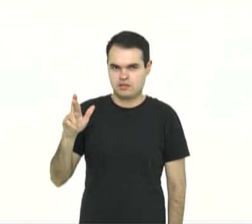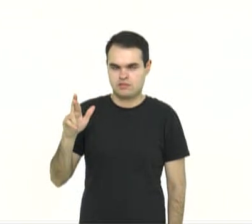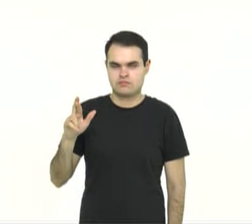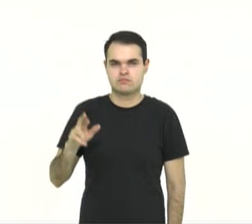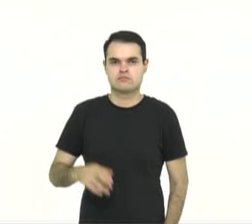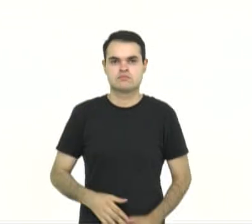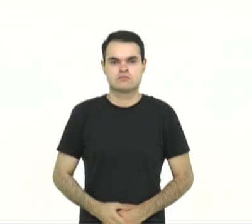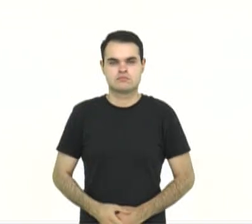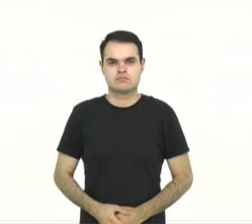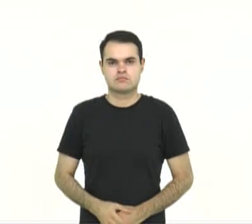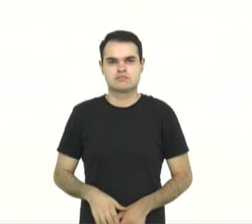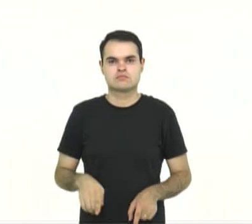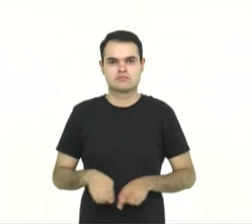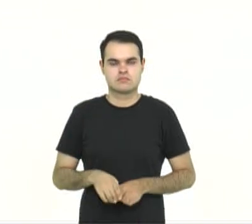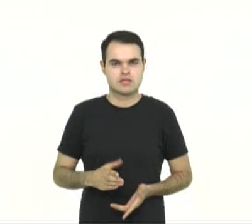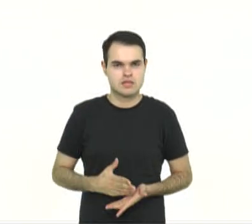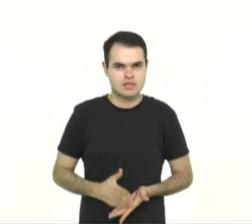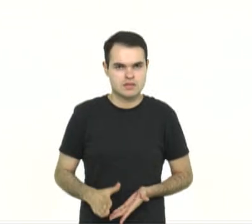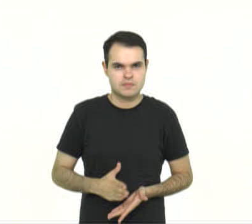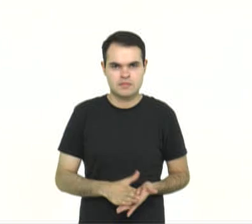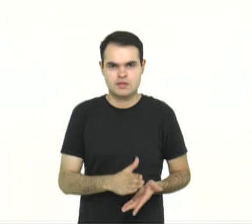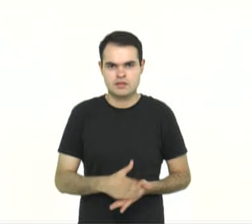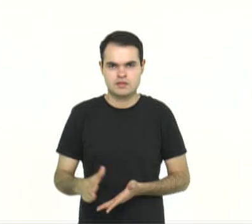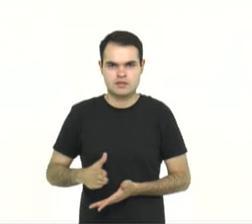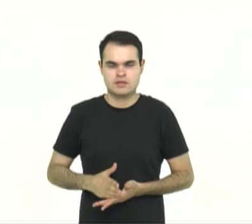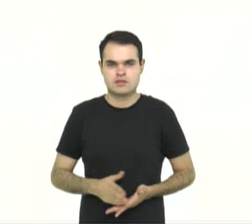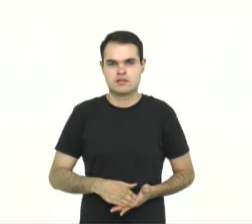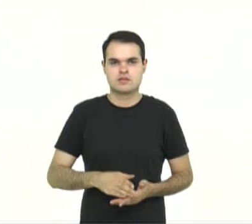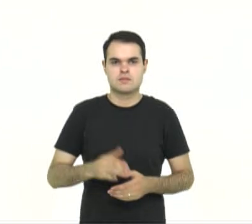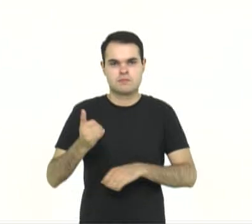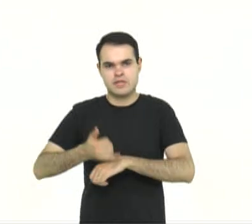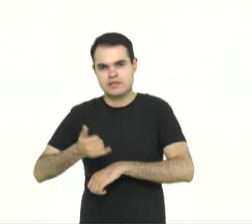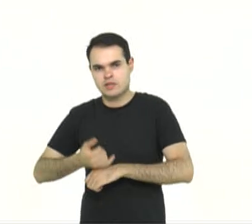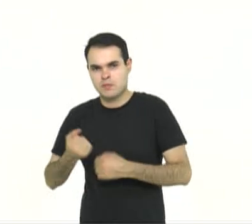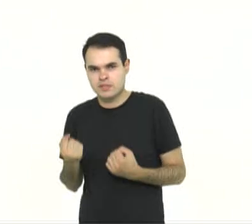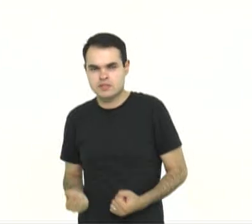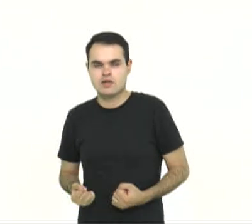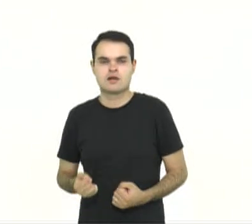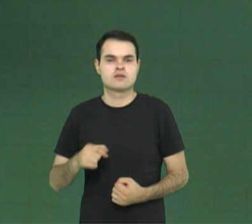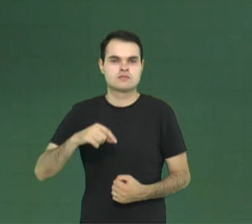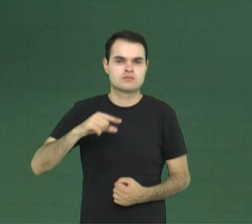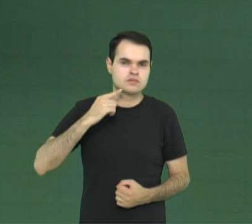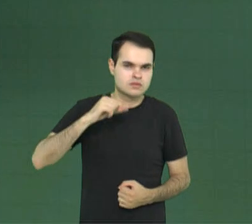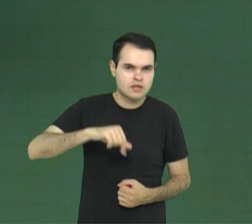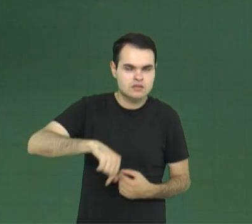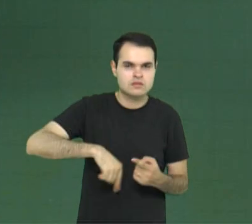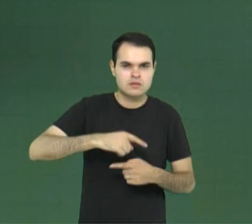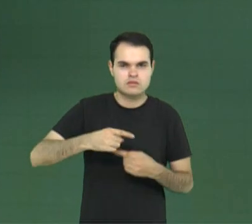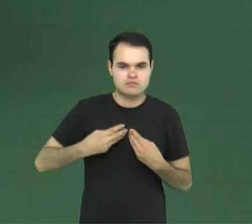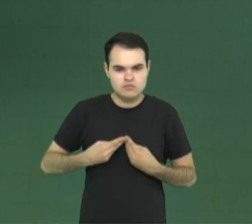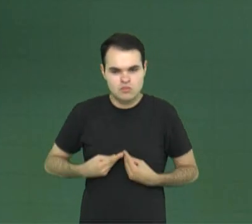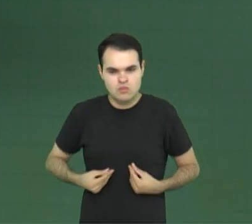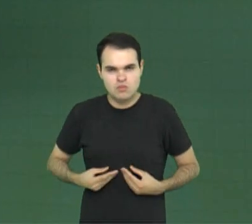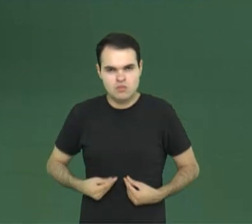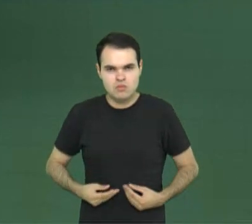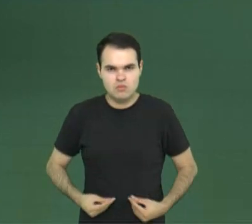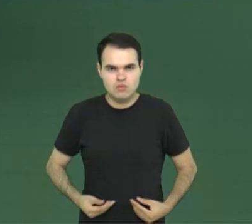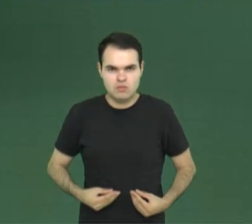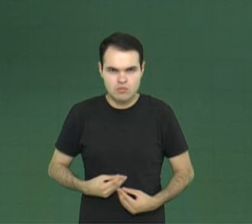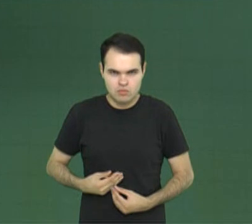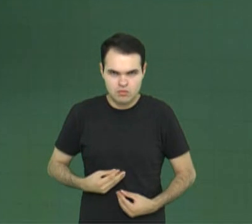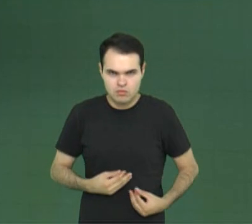bile, elimina também sais de metais pesados e também resíduos digestivos, tá? Que também acontece pelo